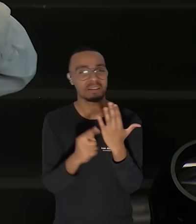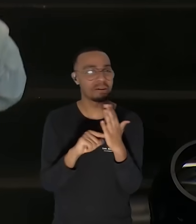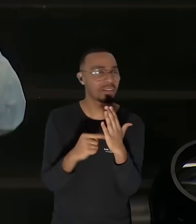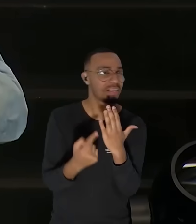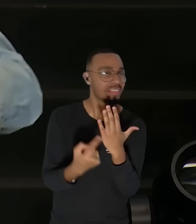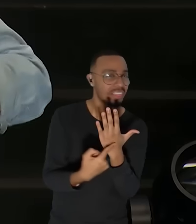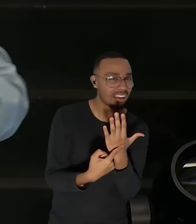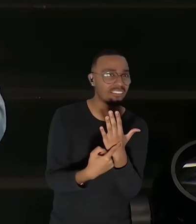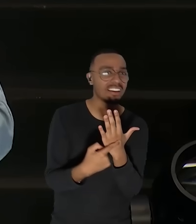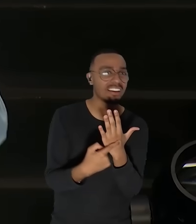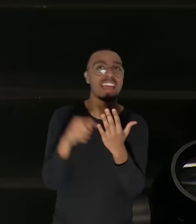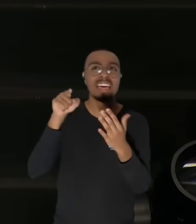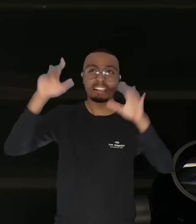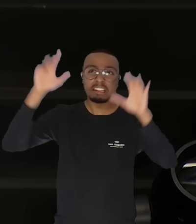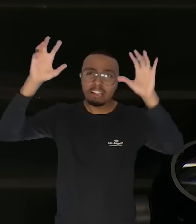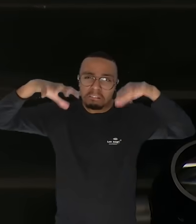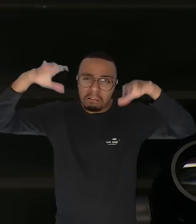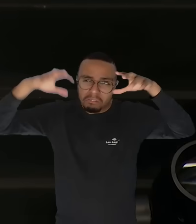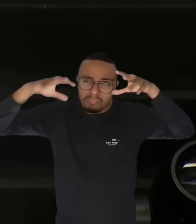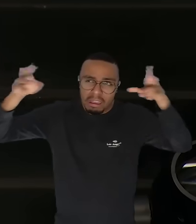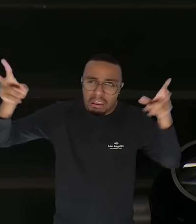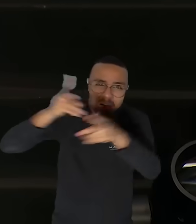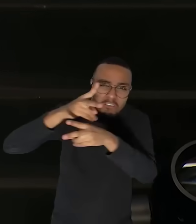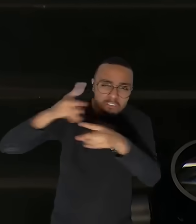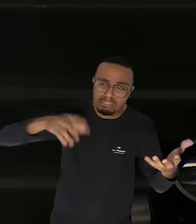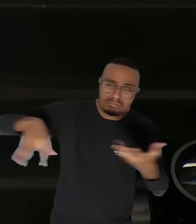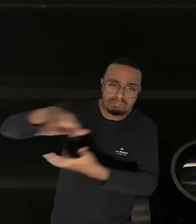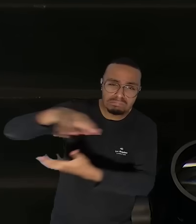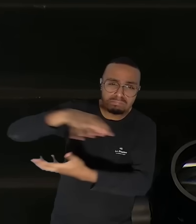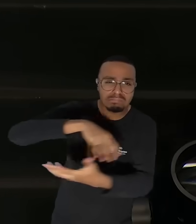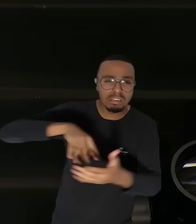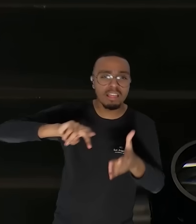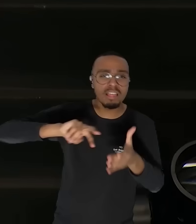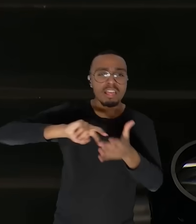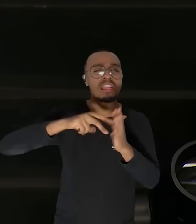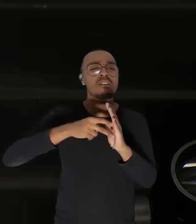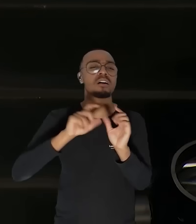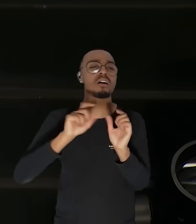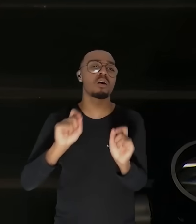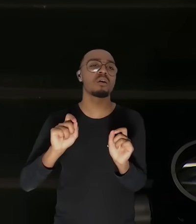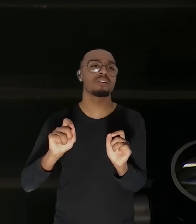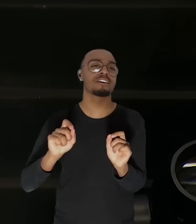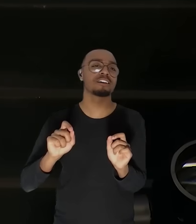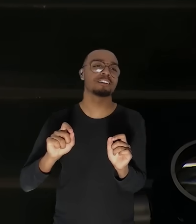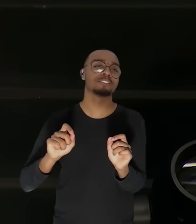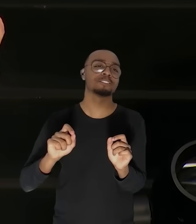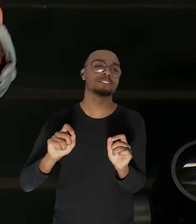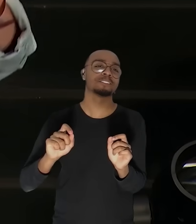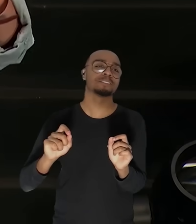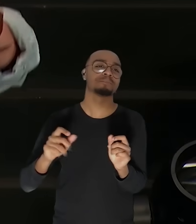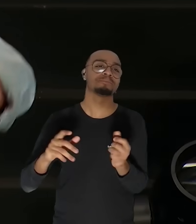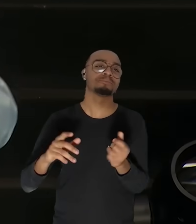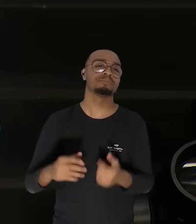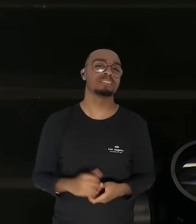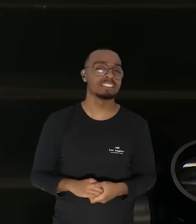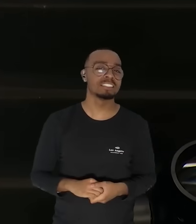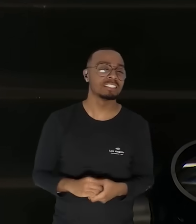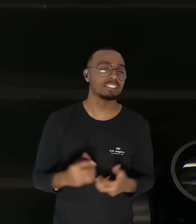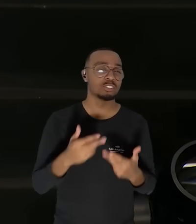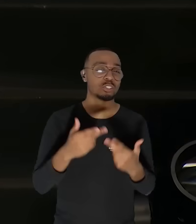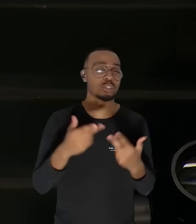Eu me refiro aqui a tempestades que normalmente as pessoas não conseguem detectar no radar